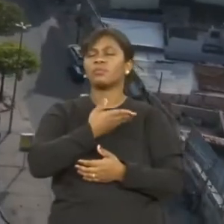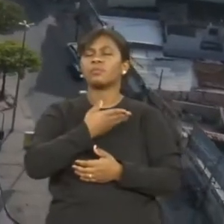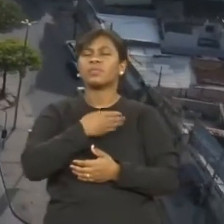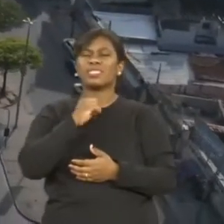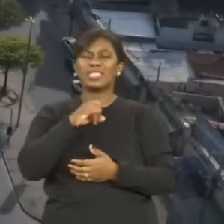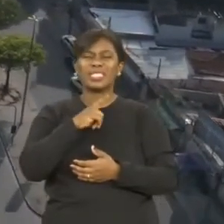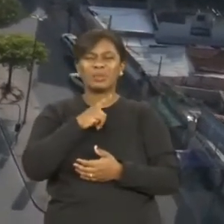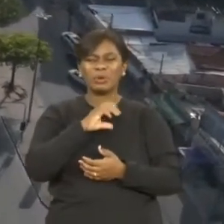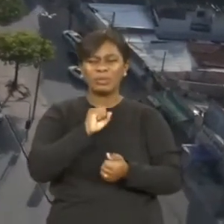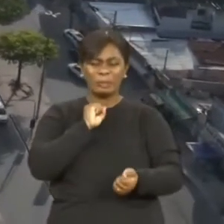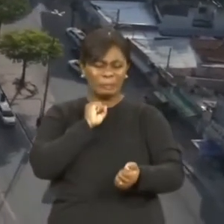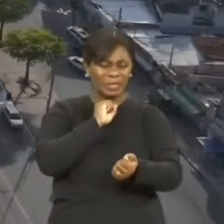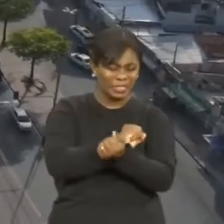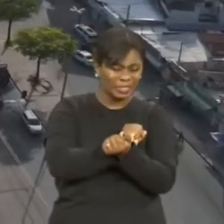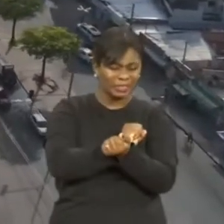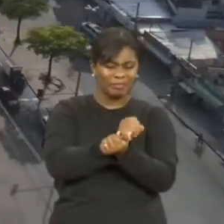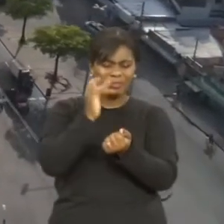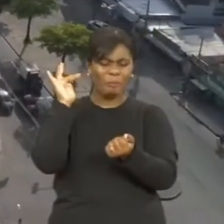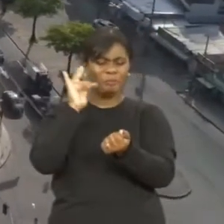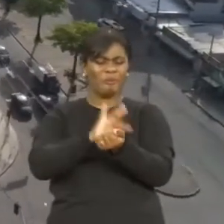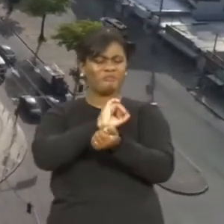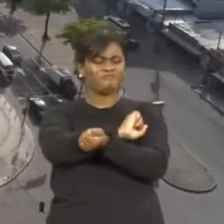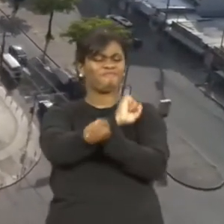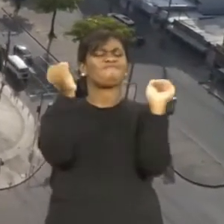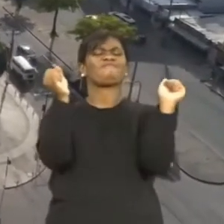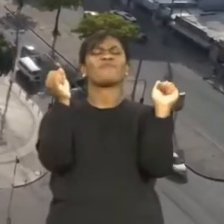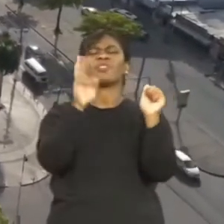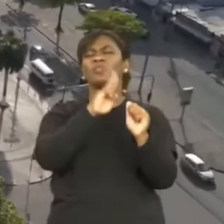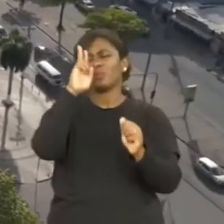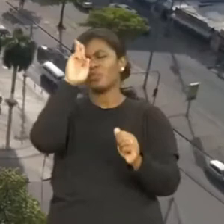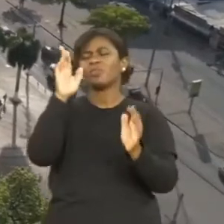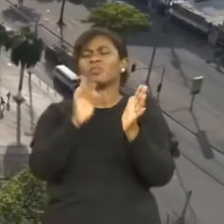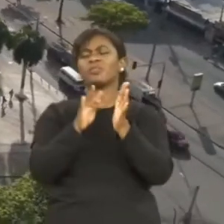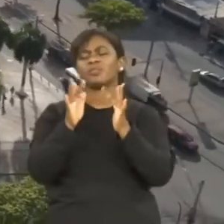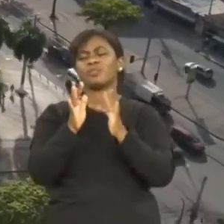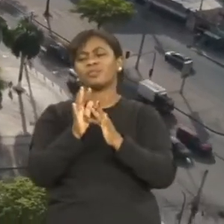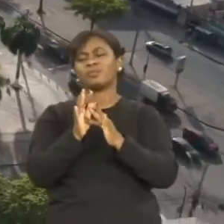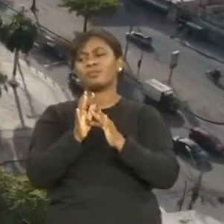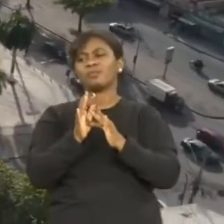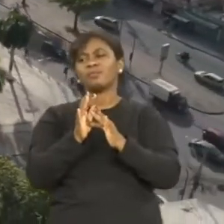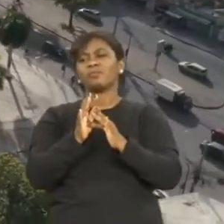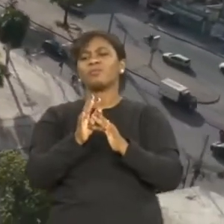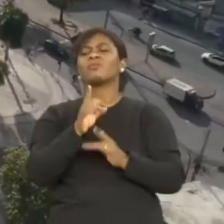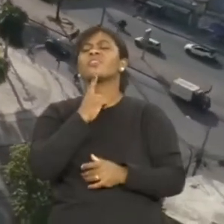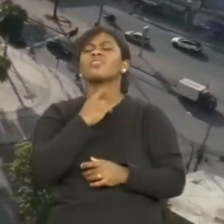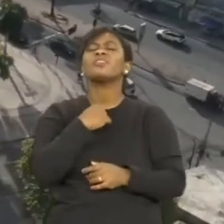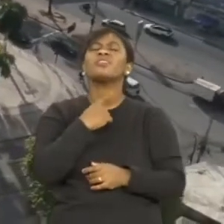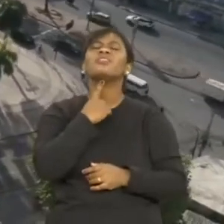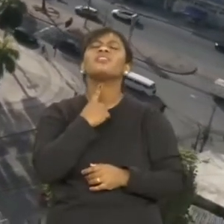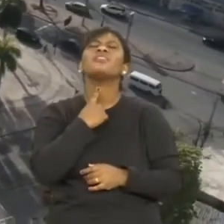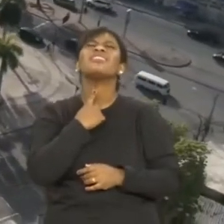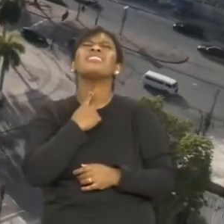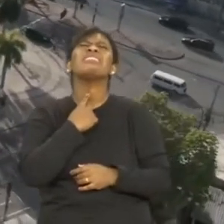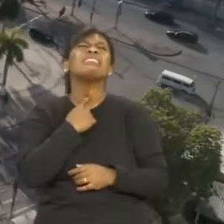te travando, já não te trava mais, em nome de Jesus. Esse desejo de vir, uma